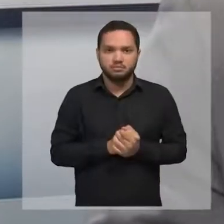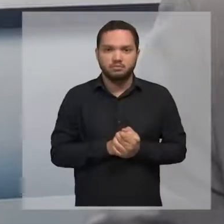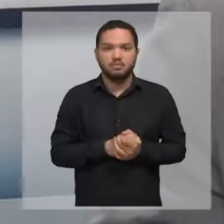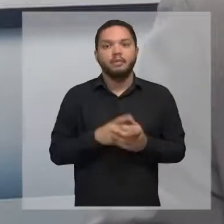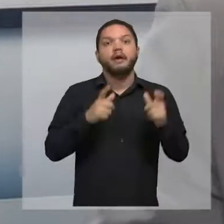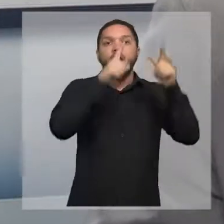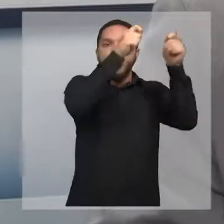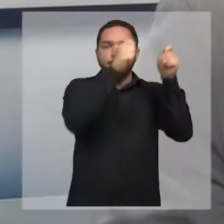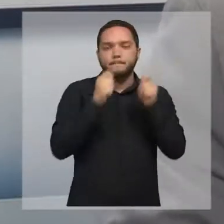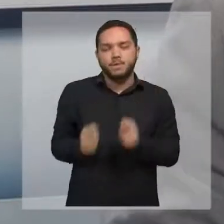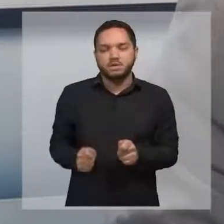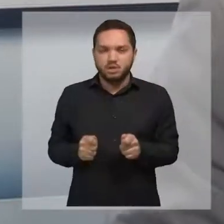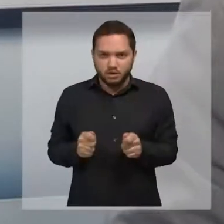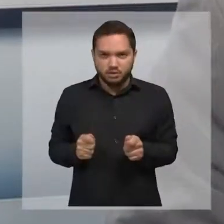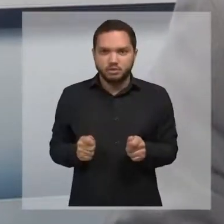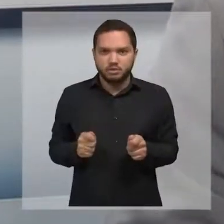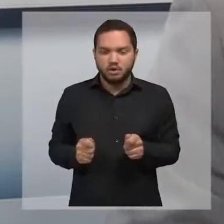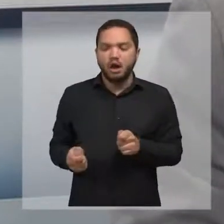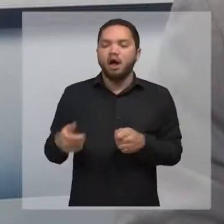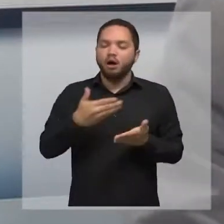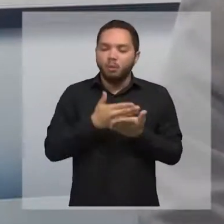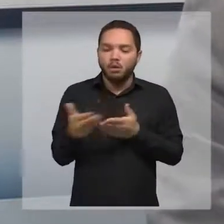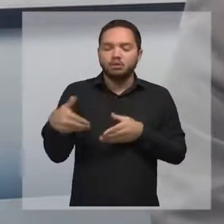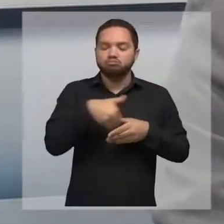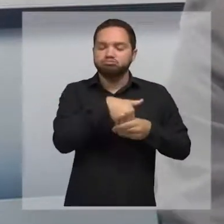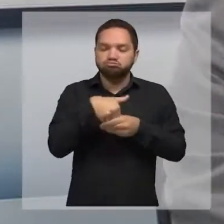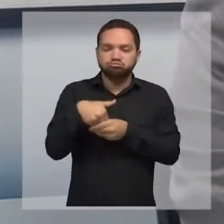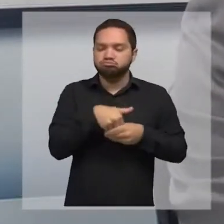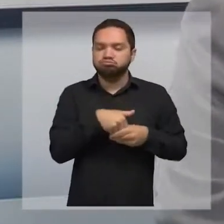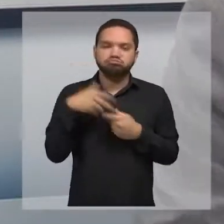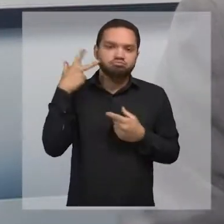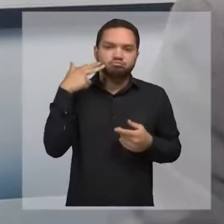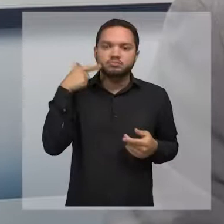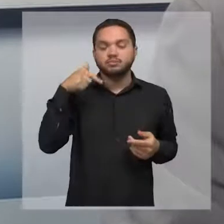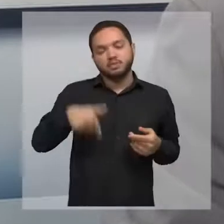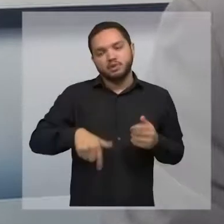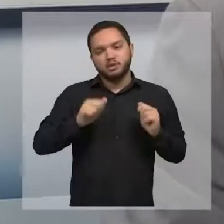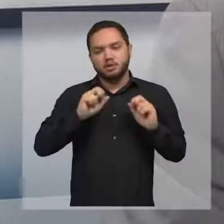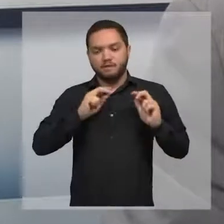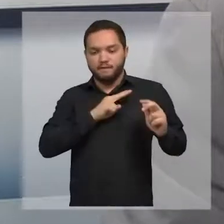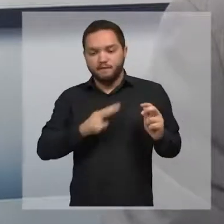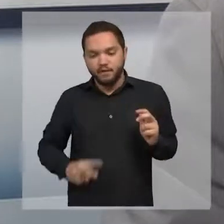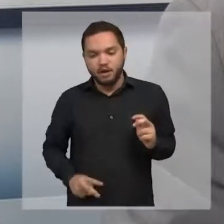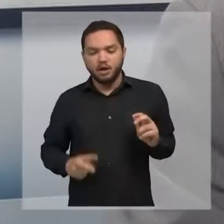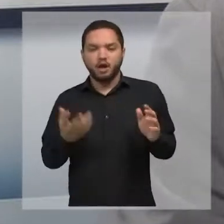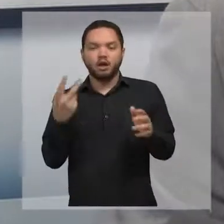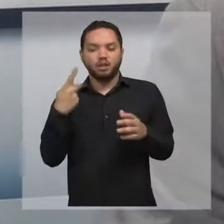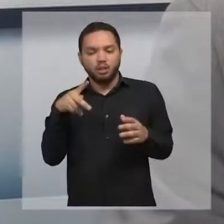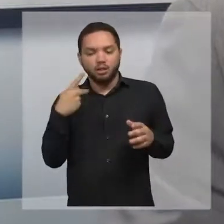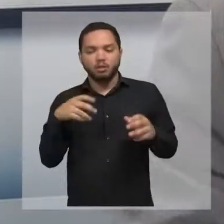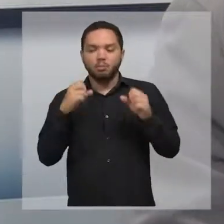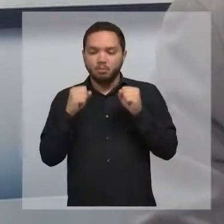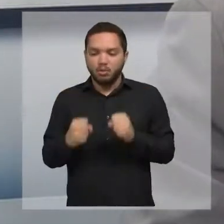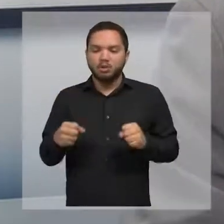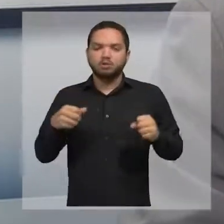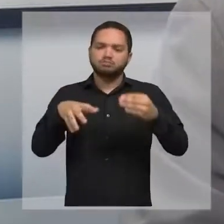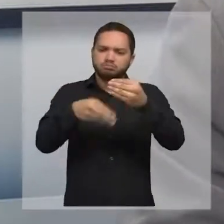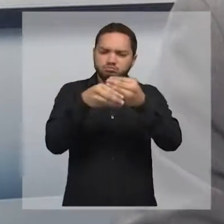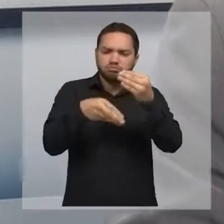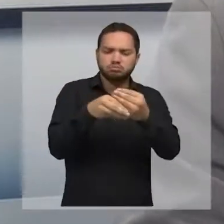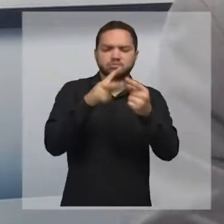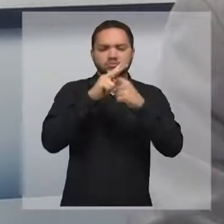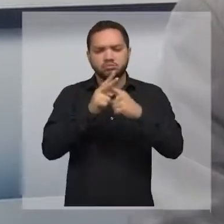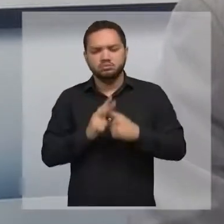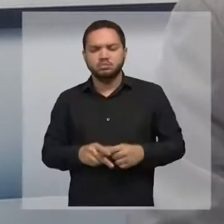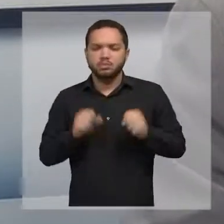em forma de mensagem? Que manda em forma de mensagem e ela passa a tramitar normalmente. E o Poder Legislativo, com todas as suas atribuições, pode